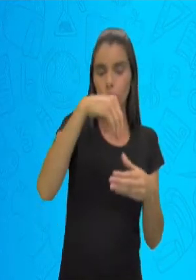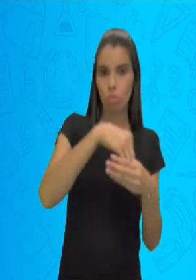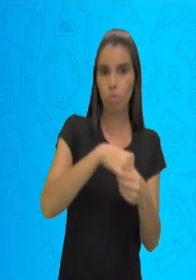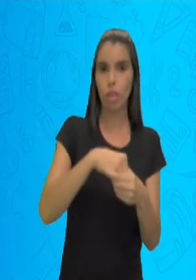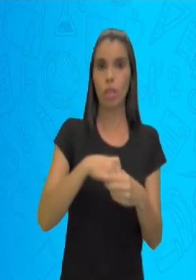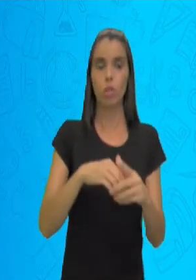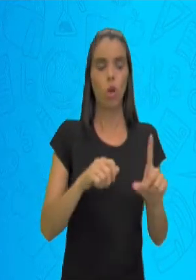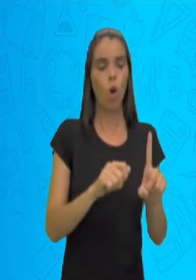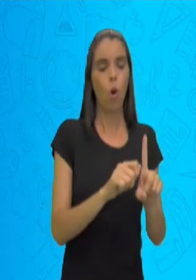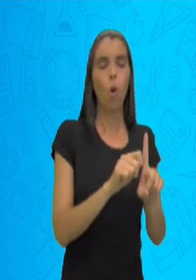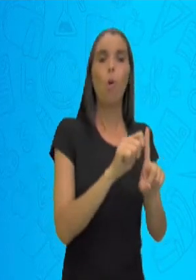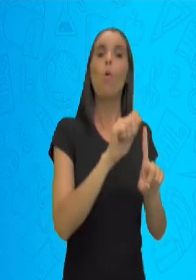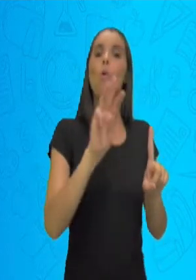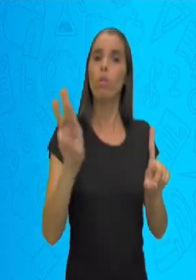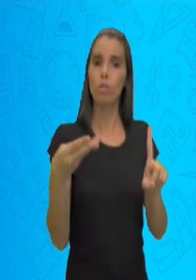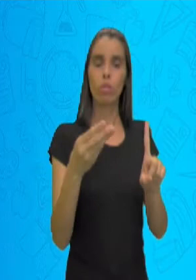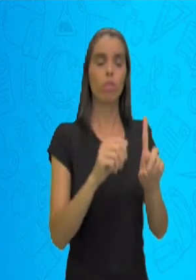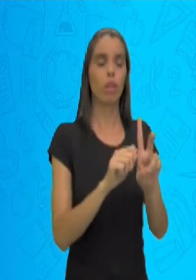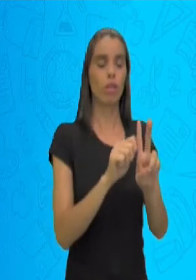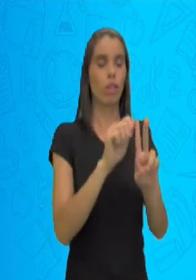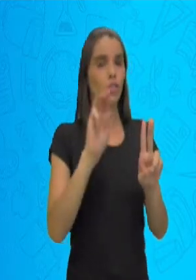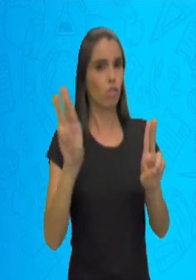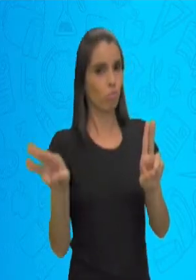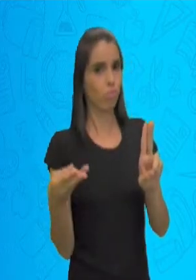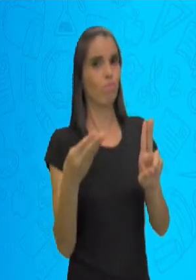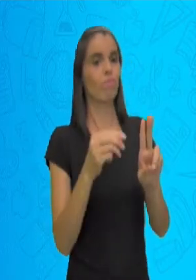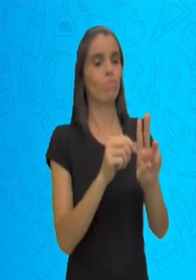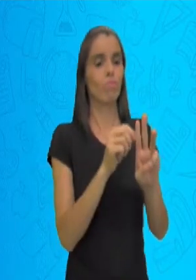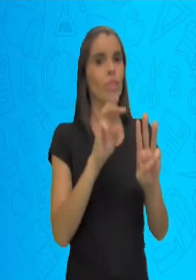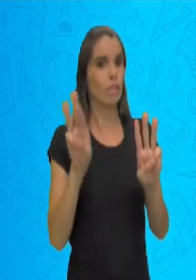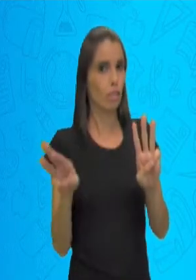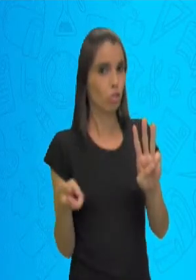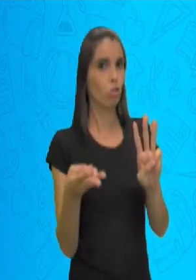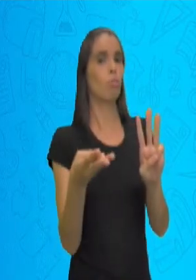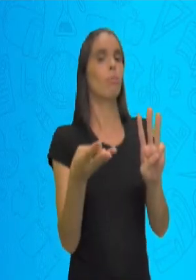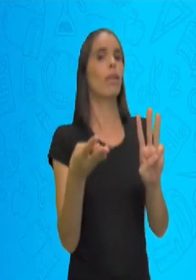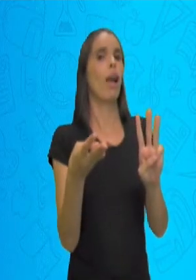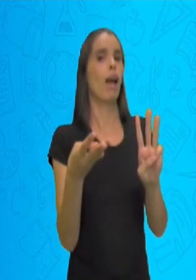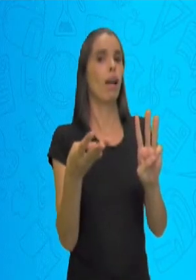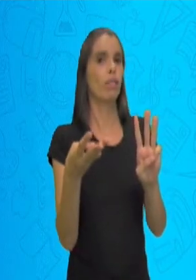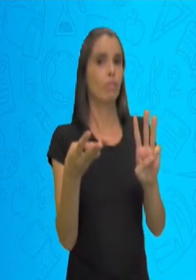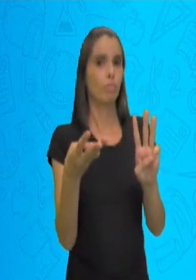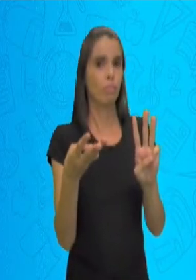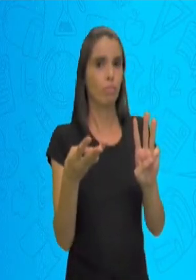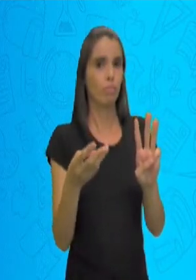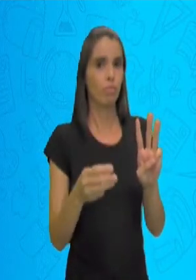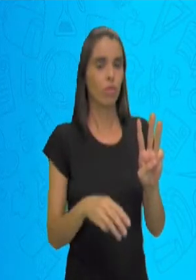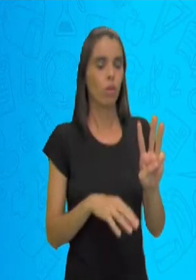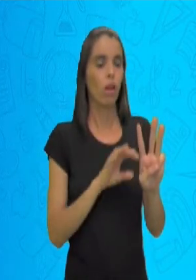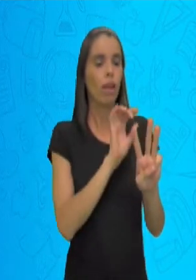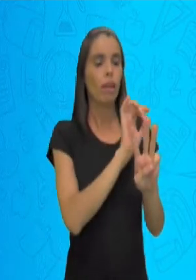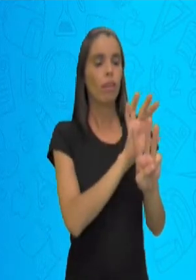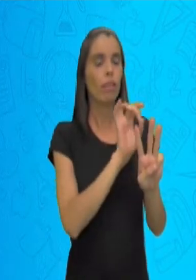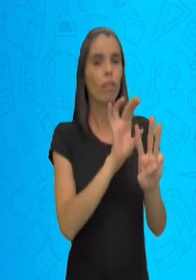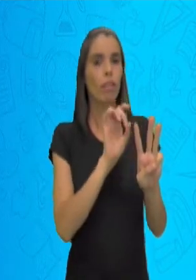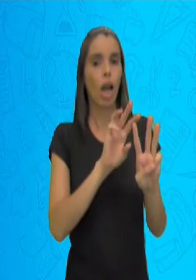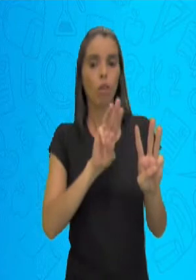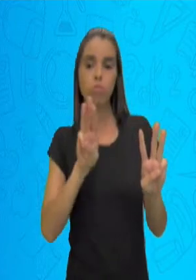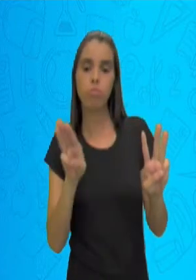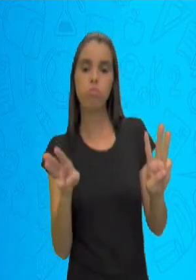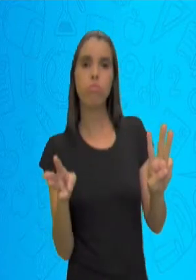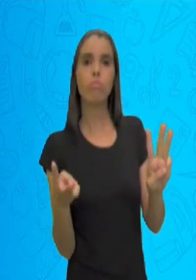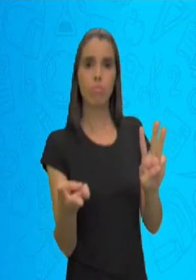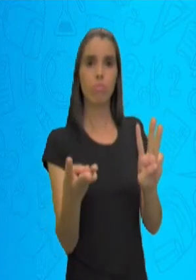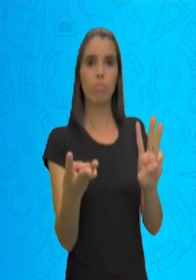unidade, dezena e centena. Porém, unidade de milhar, centena de milhar, dezena